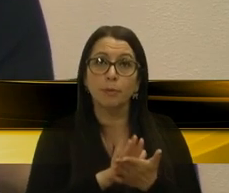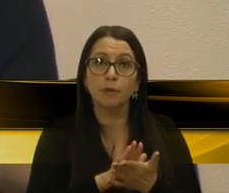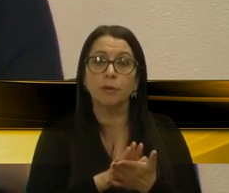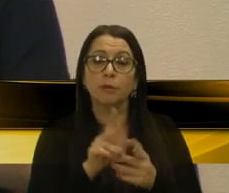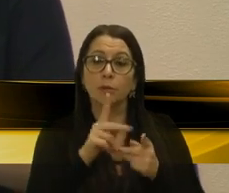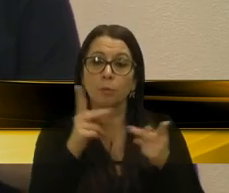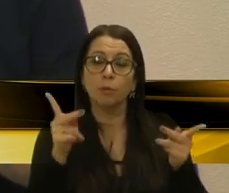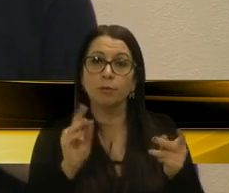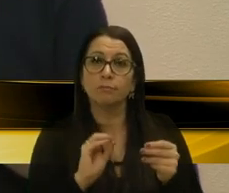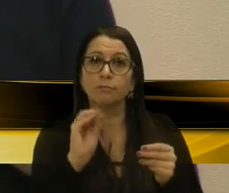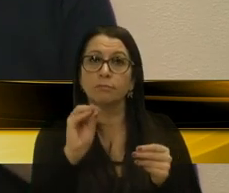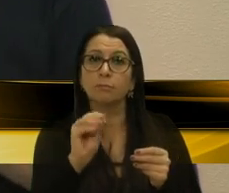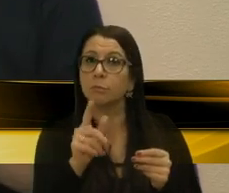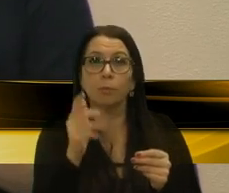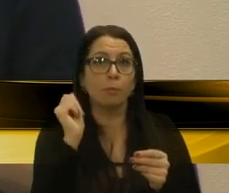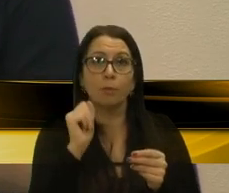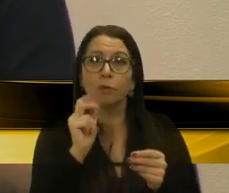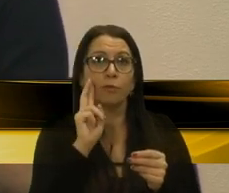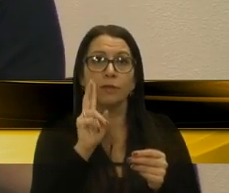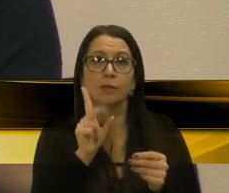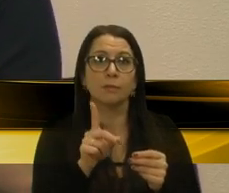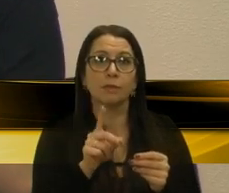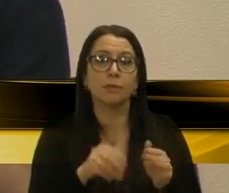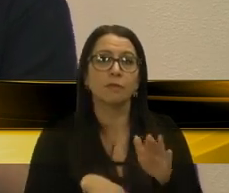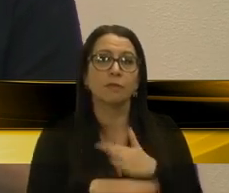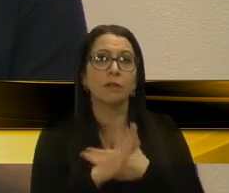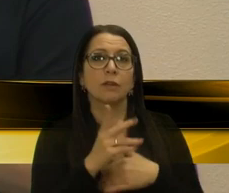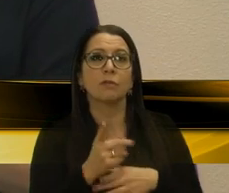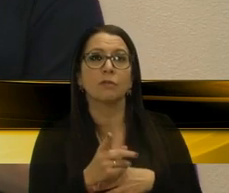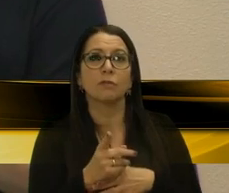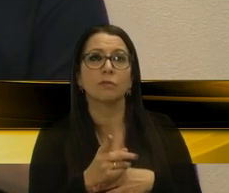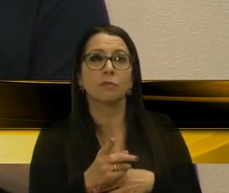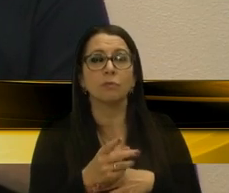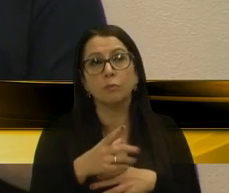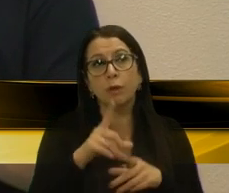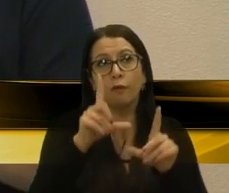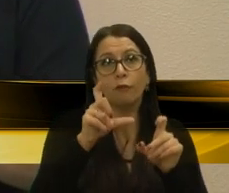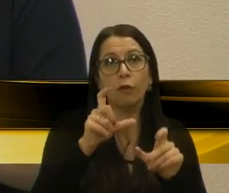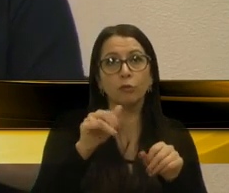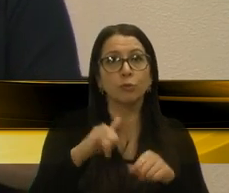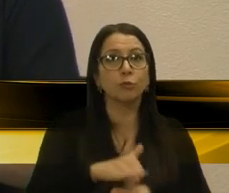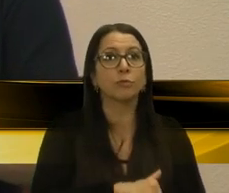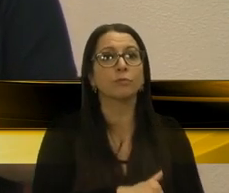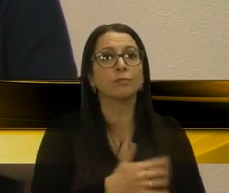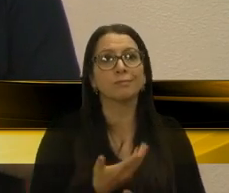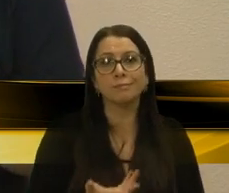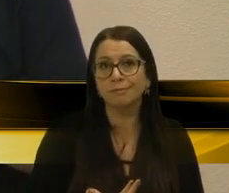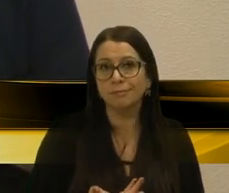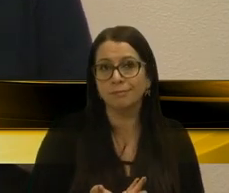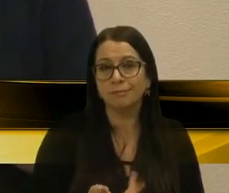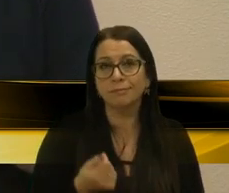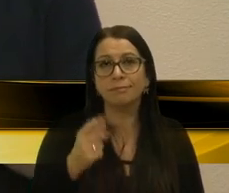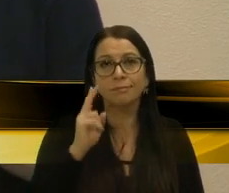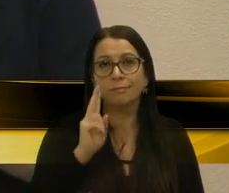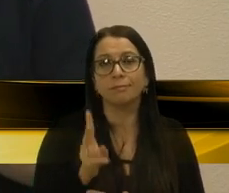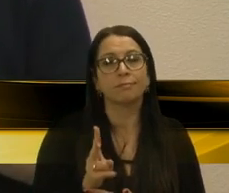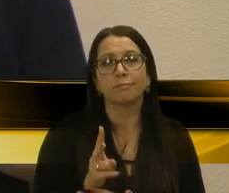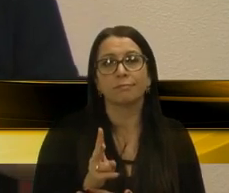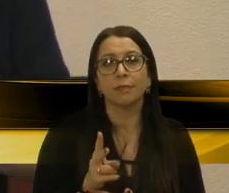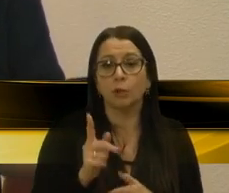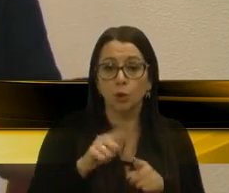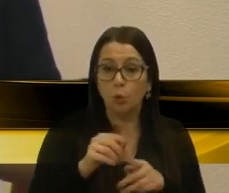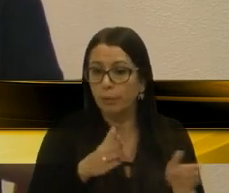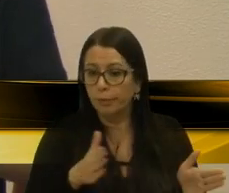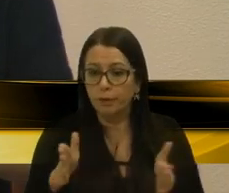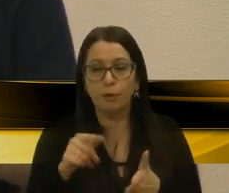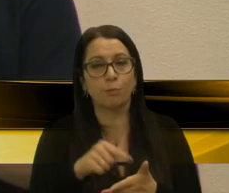portal transparência. Sim, mas a gente não pode ficar sabendo de uma viagem do prefeito por uma foto do aeroporto. Nós precisamos ter um prazo. Isso